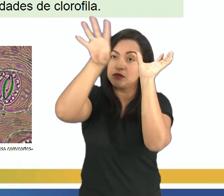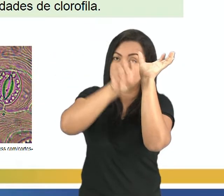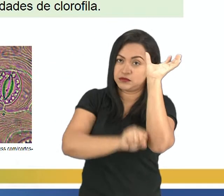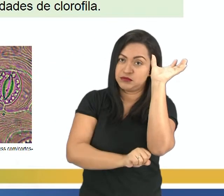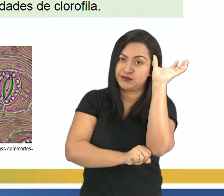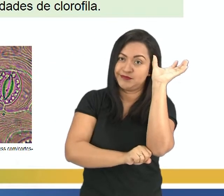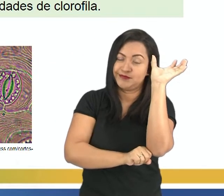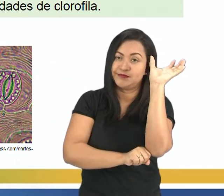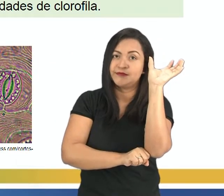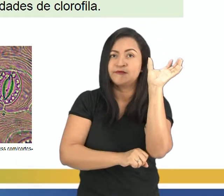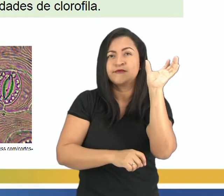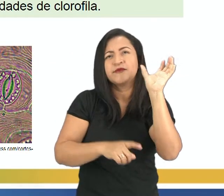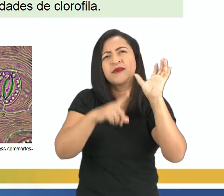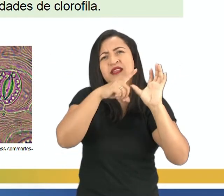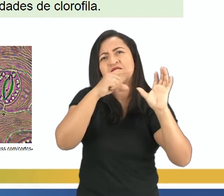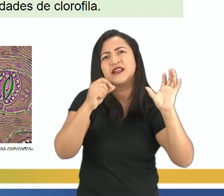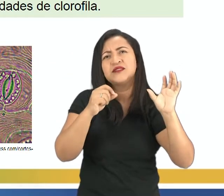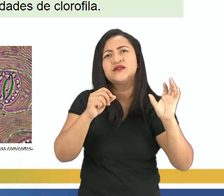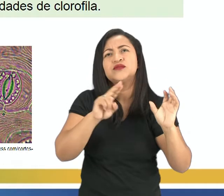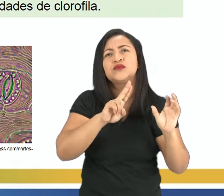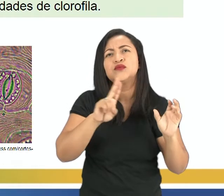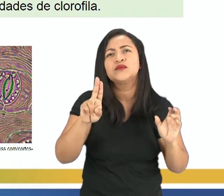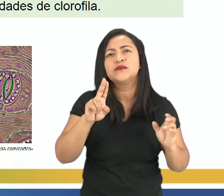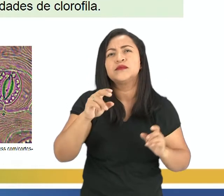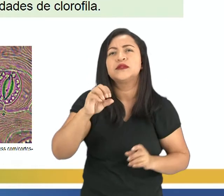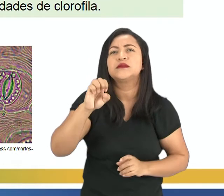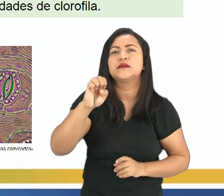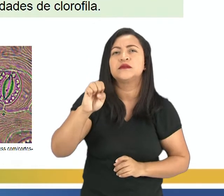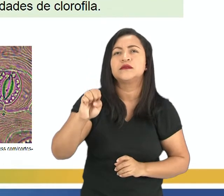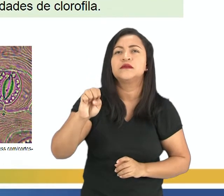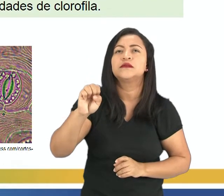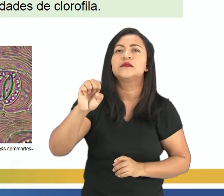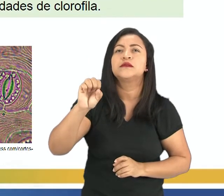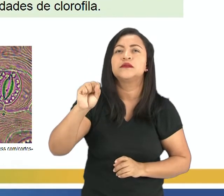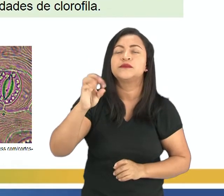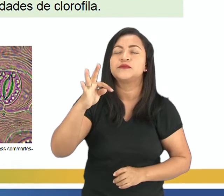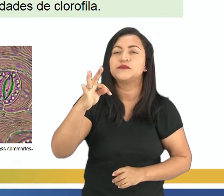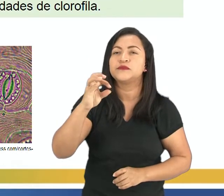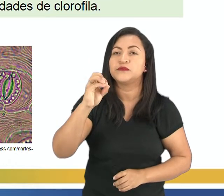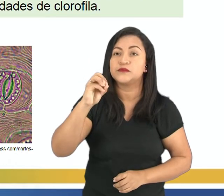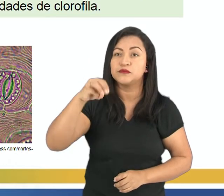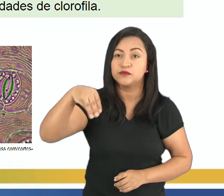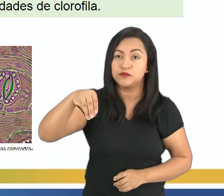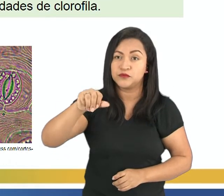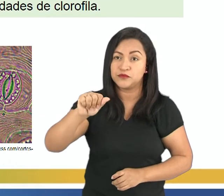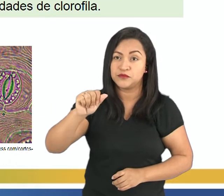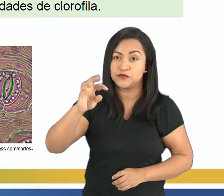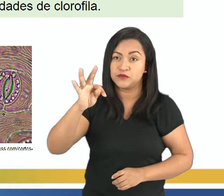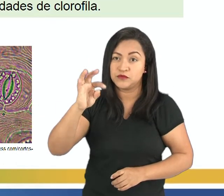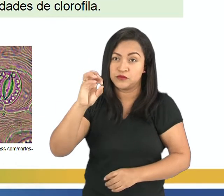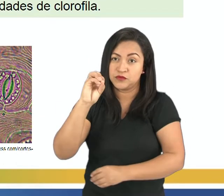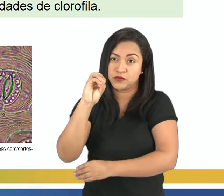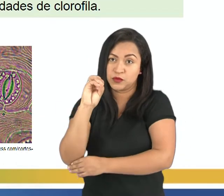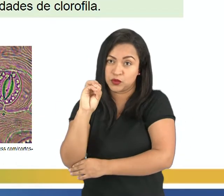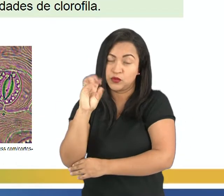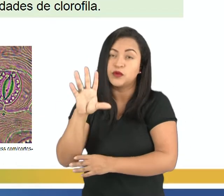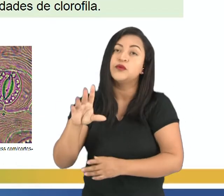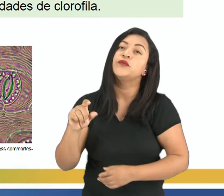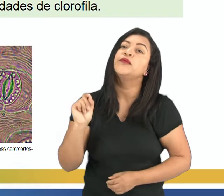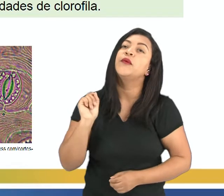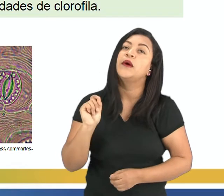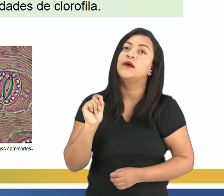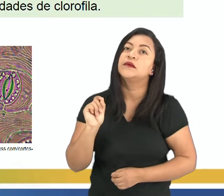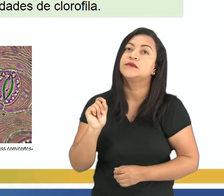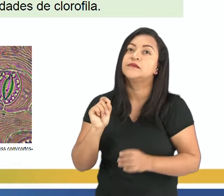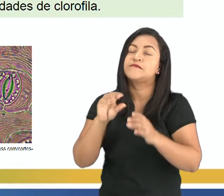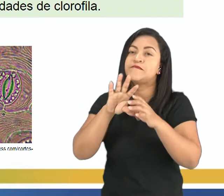Essa estrutura nós chamamos de estômato, que vocês podem observar ali na imagem, parece uma boquinha. Esse estômato,